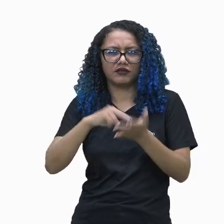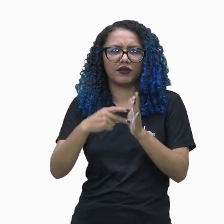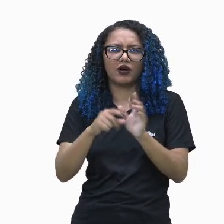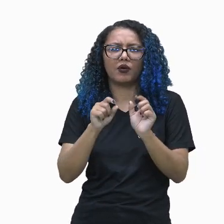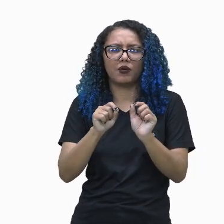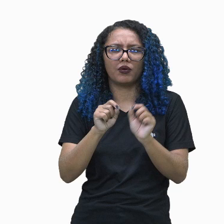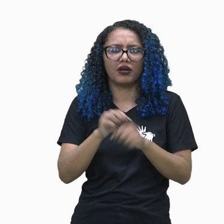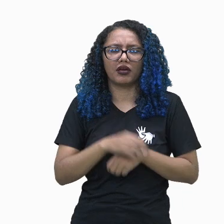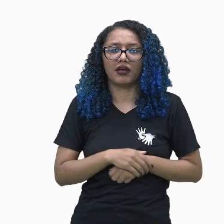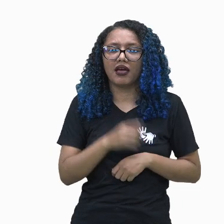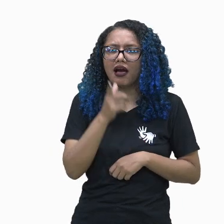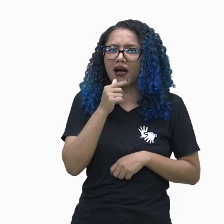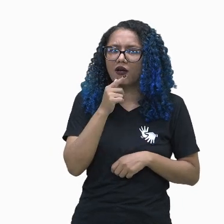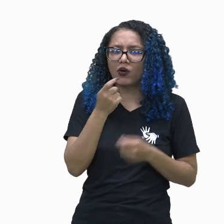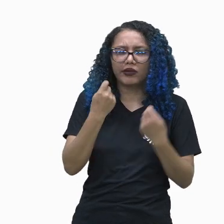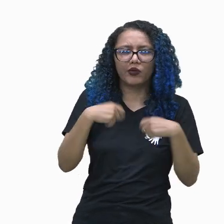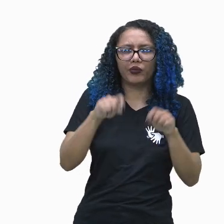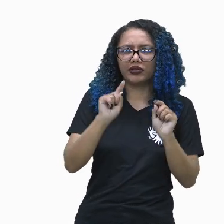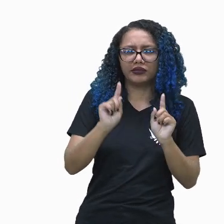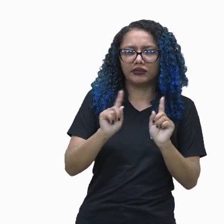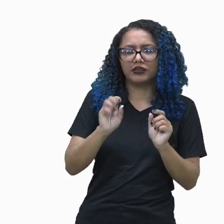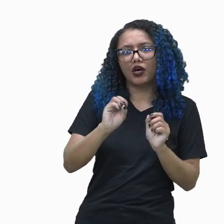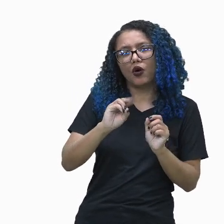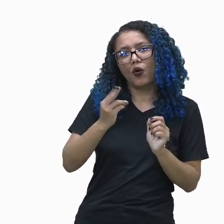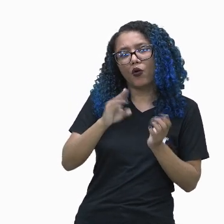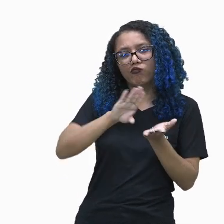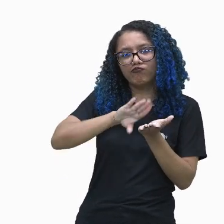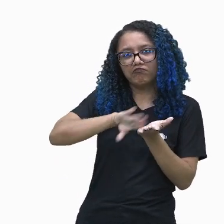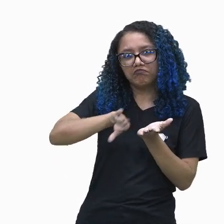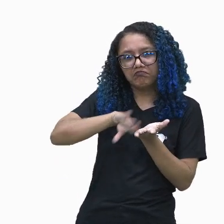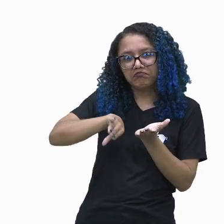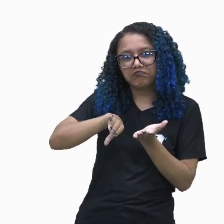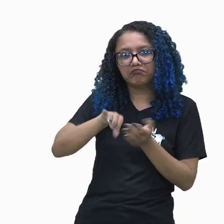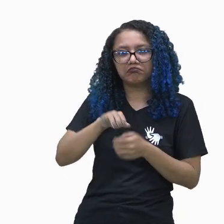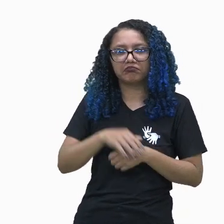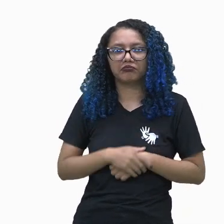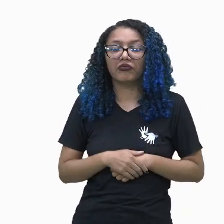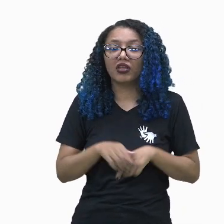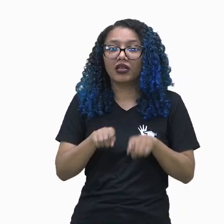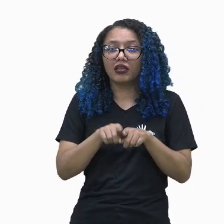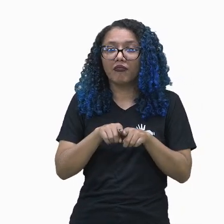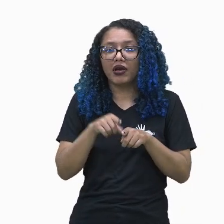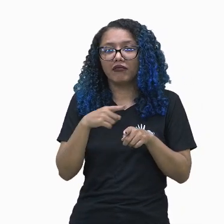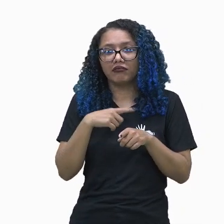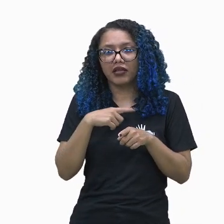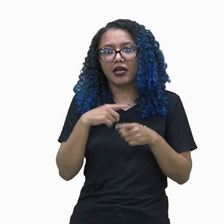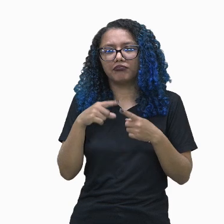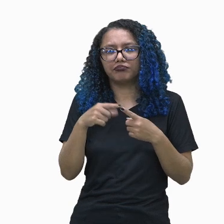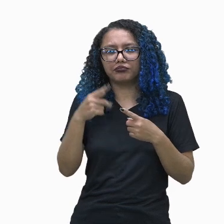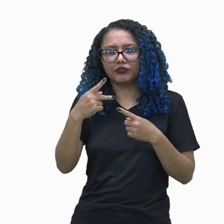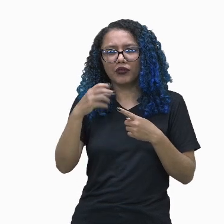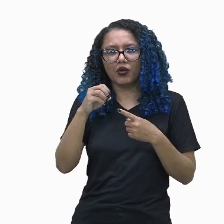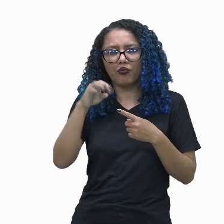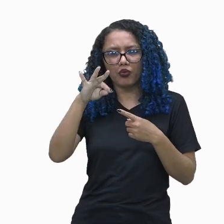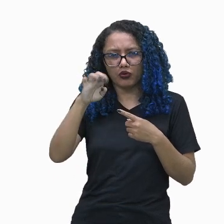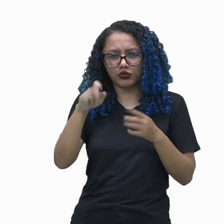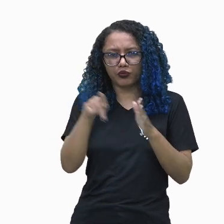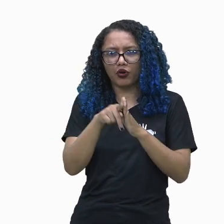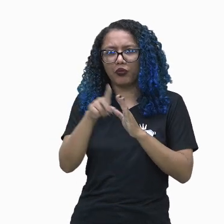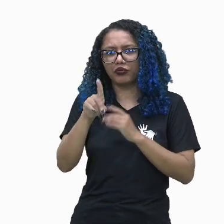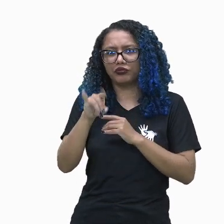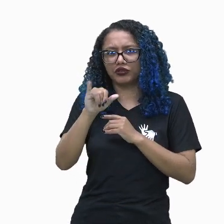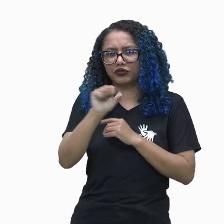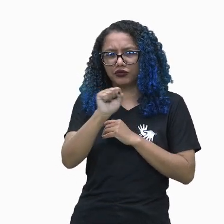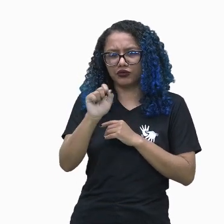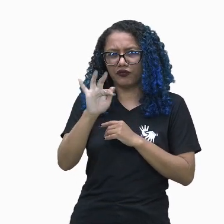ou repelem a água, né? E pontes de sulfeto e ligações de hidrogênio. Mas